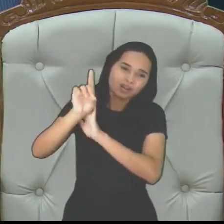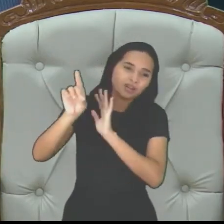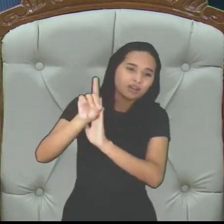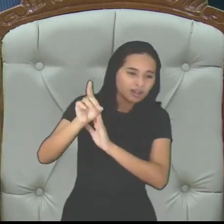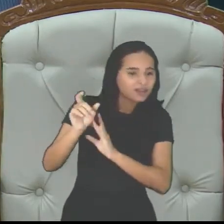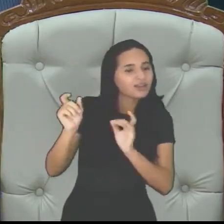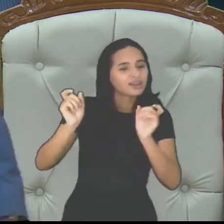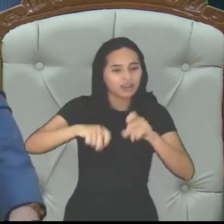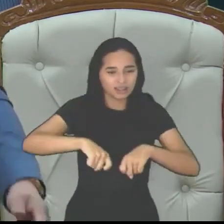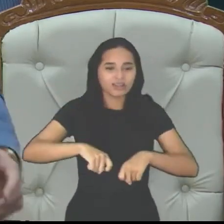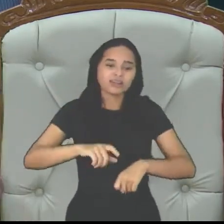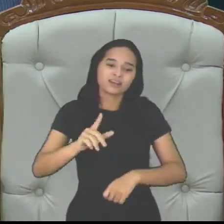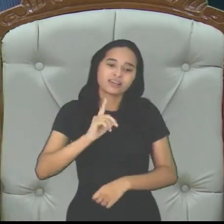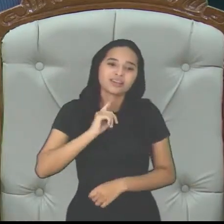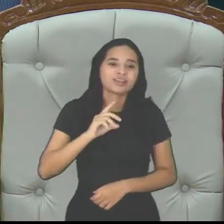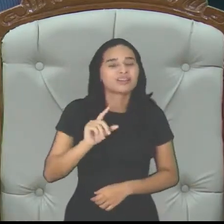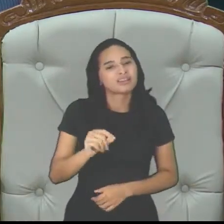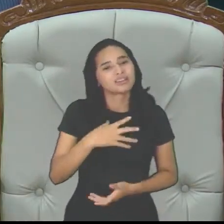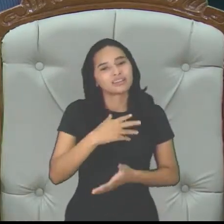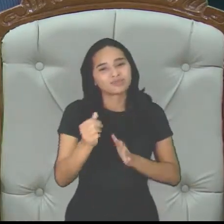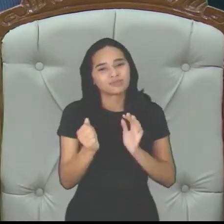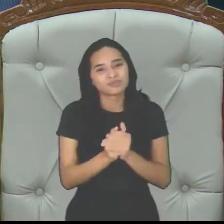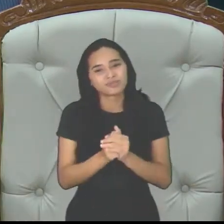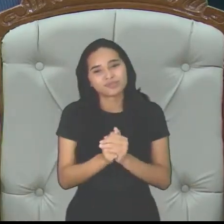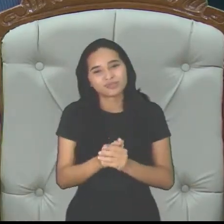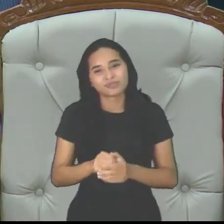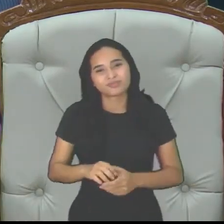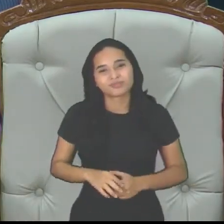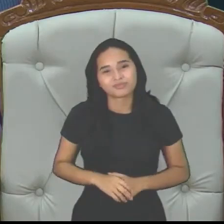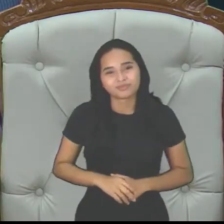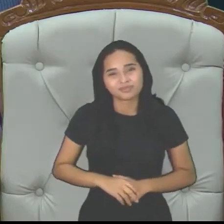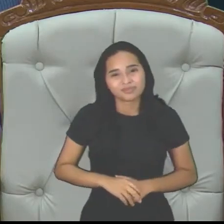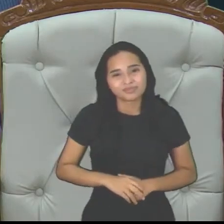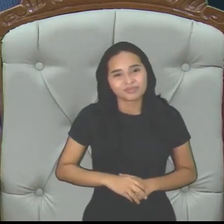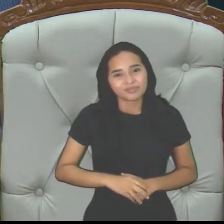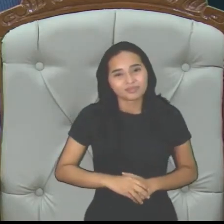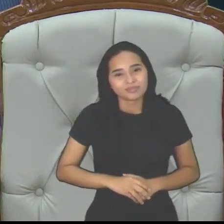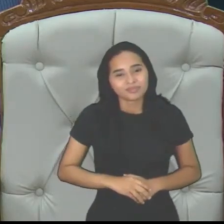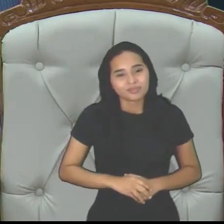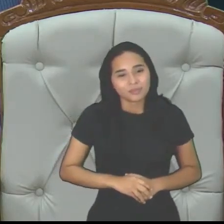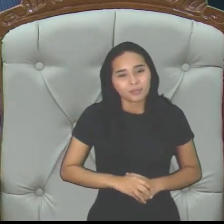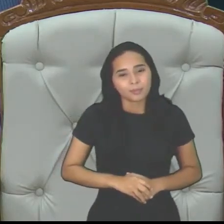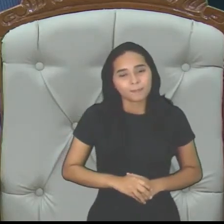faz e que tem quem diz amém por isso. Glória a Deus.